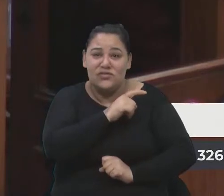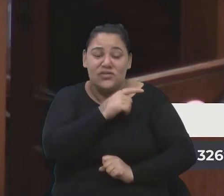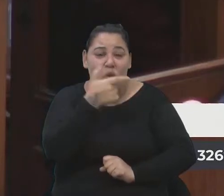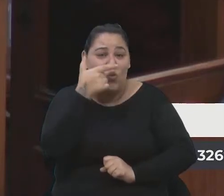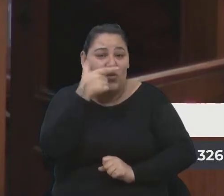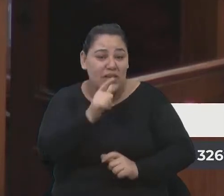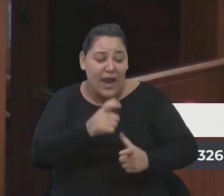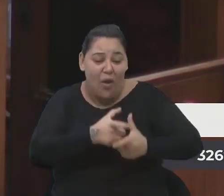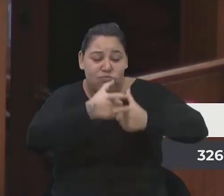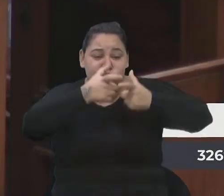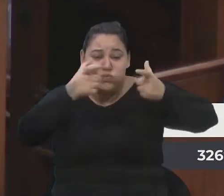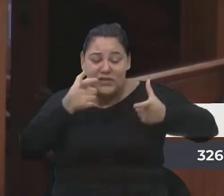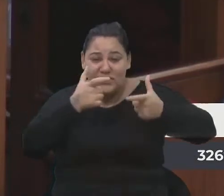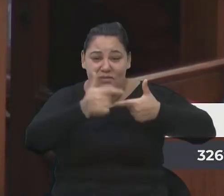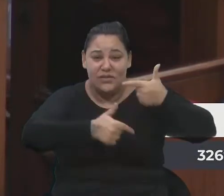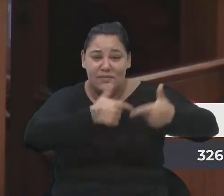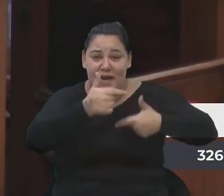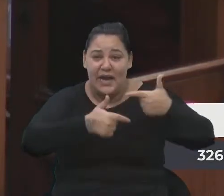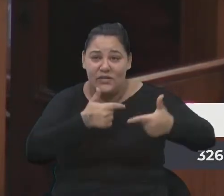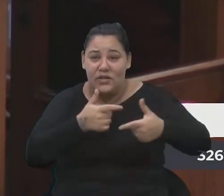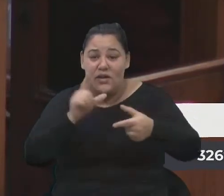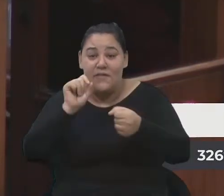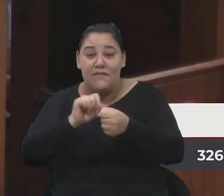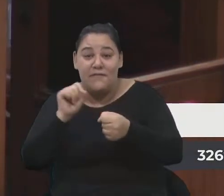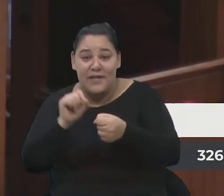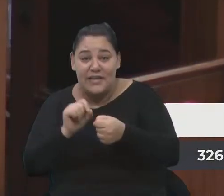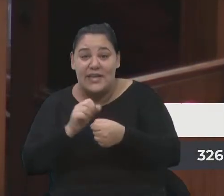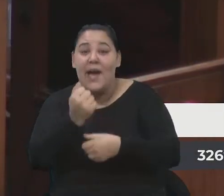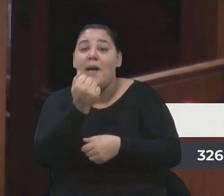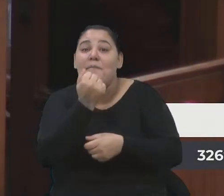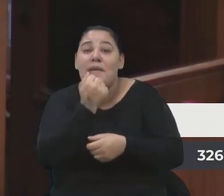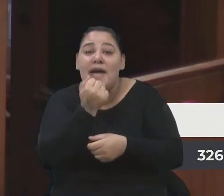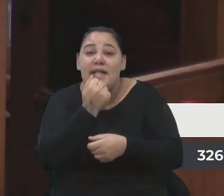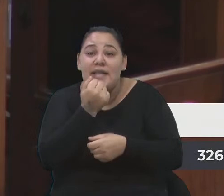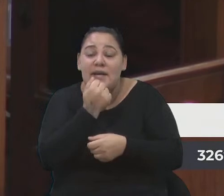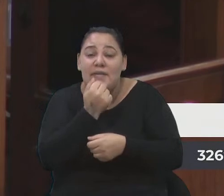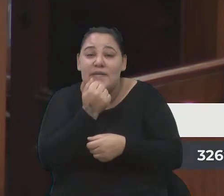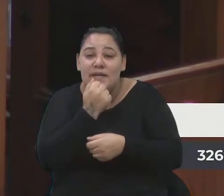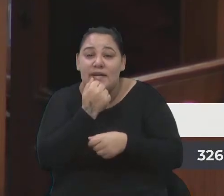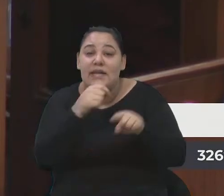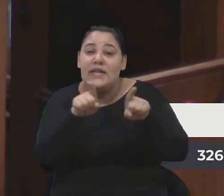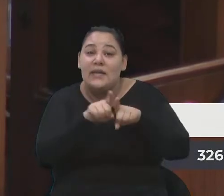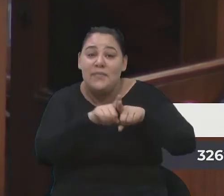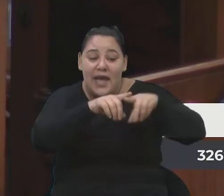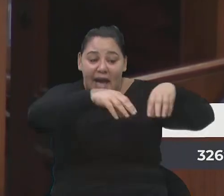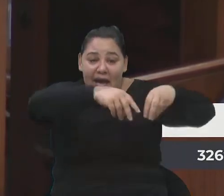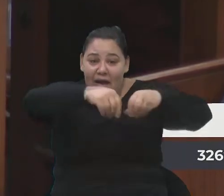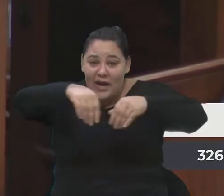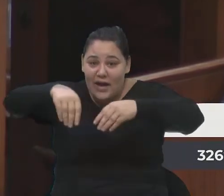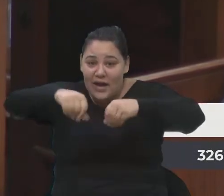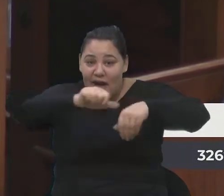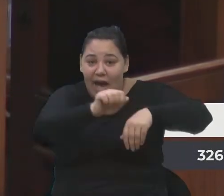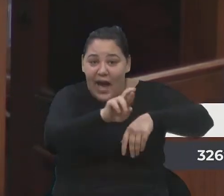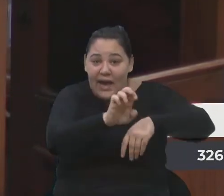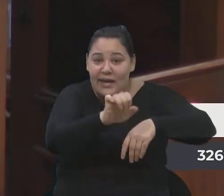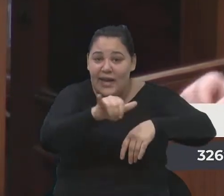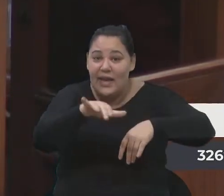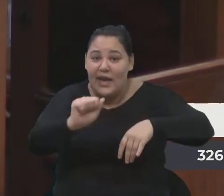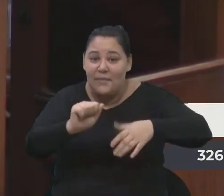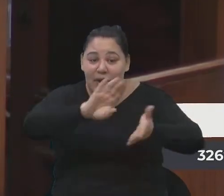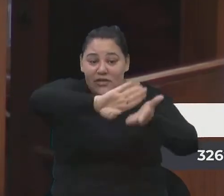trabalho, produzir a brita e a areia que se pode retirar dos entulhos, que hoje é onde eles são